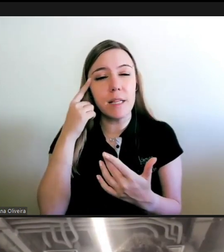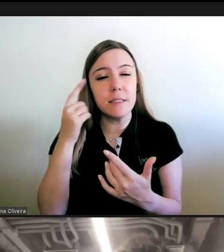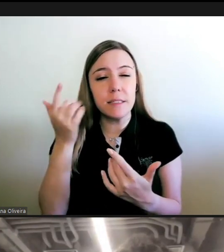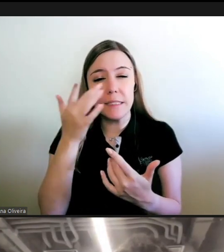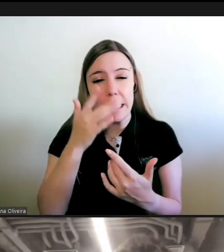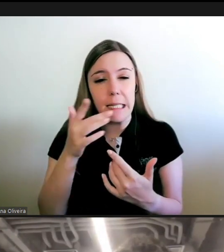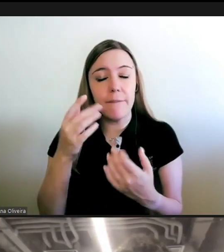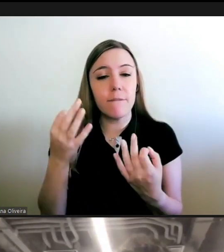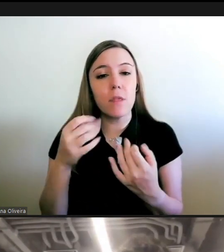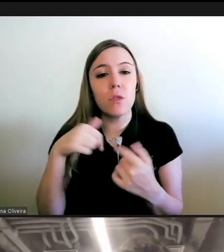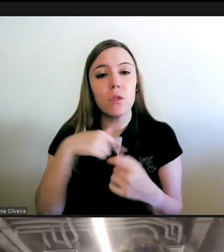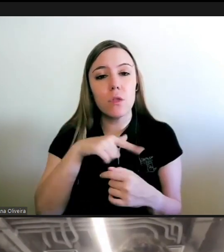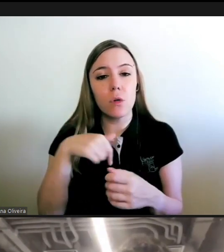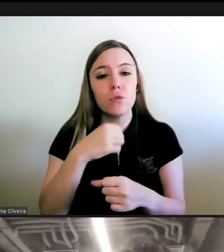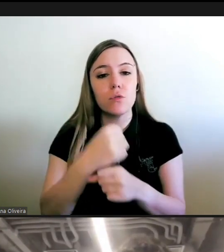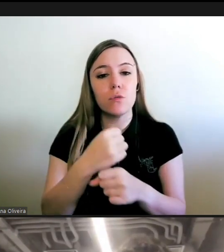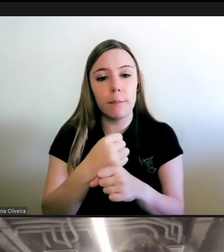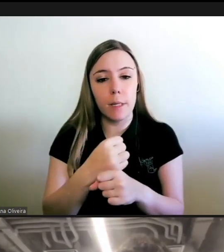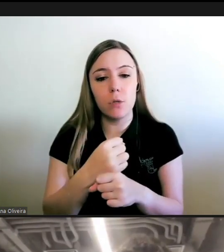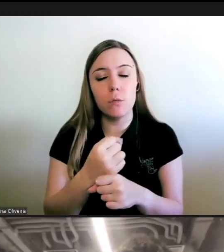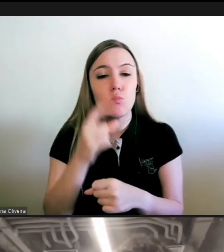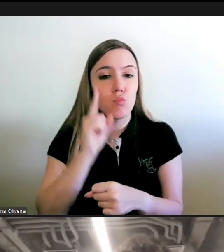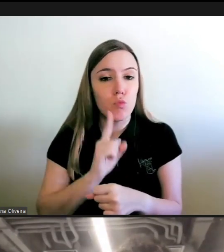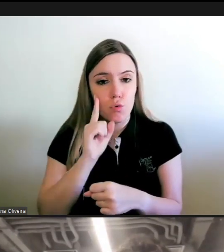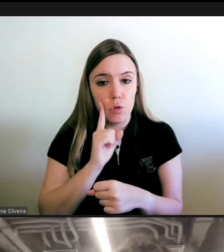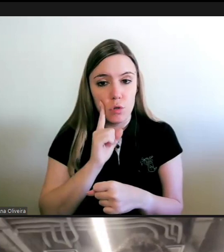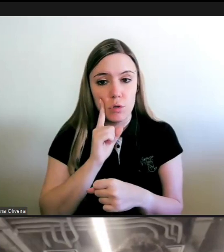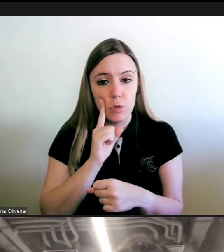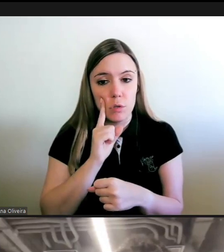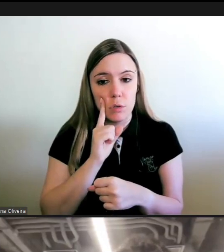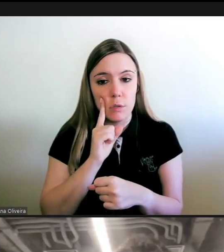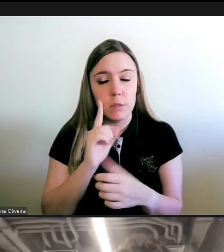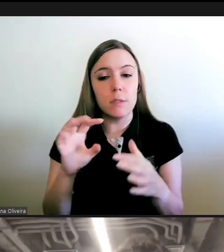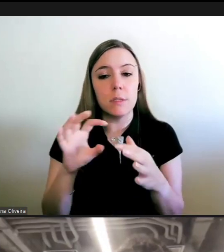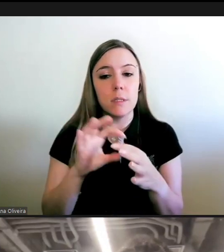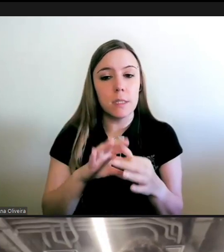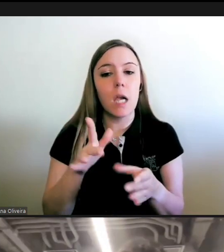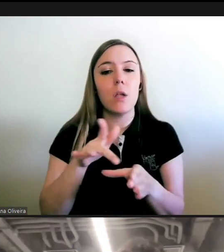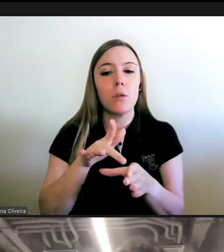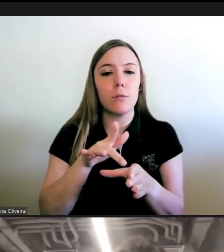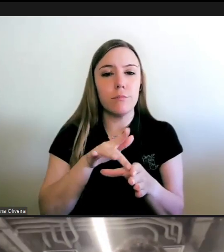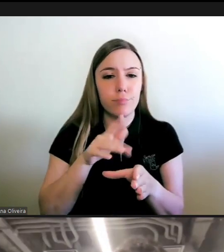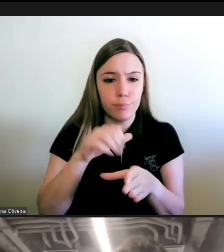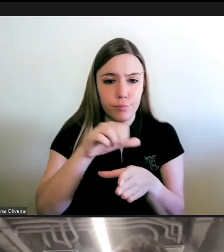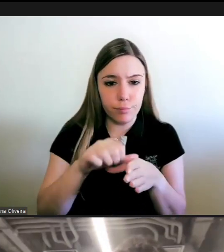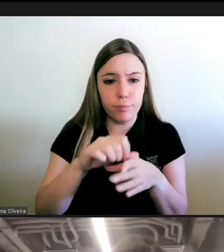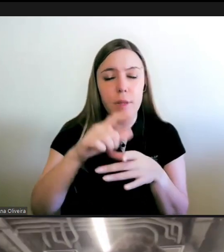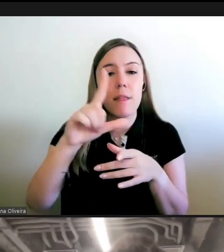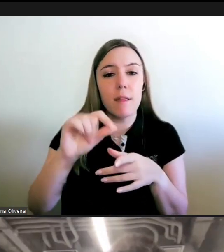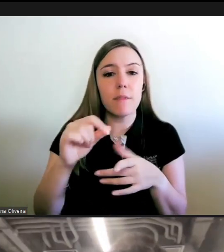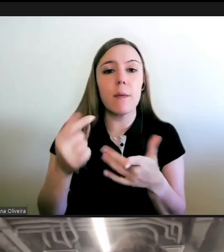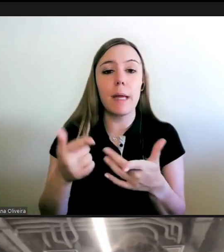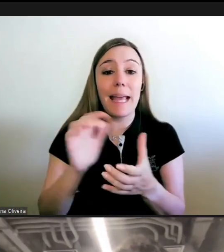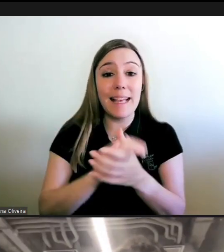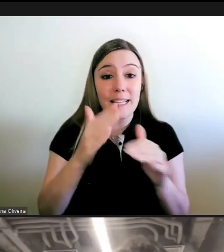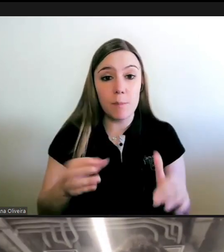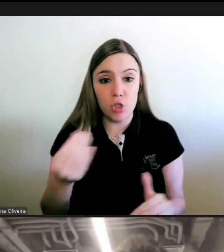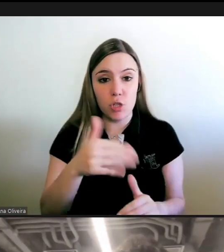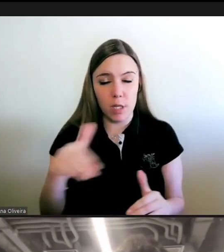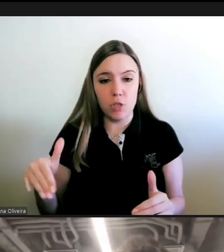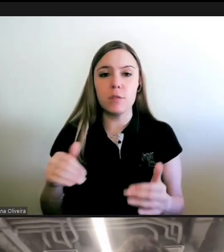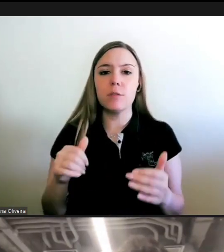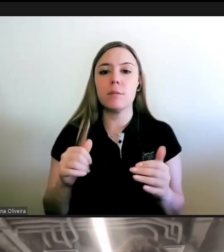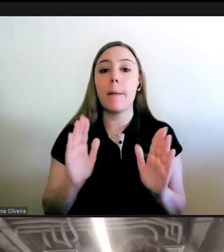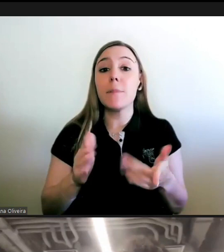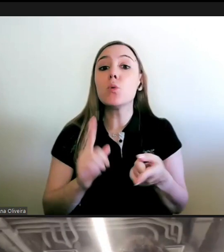específico com mulheres. E era sobre a mutilação genital feminina e os casamentos infantis. E o que era necessário, havia já